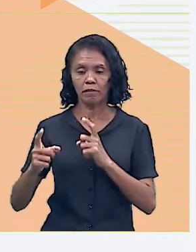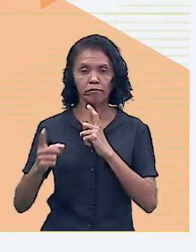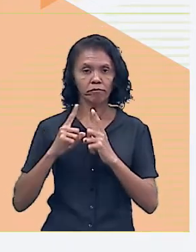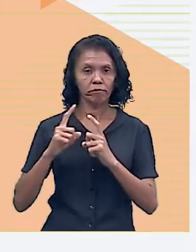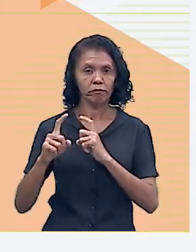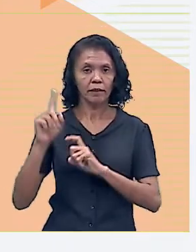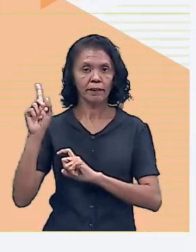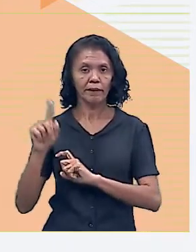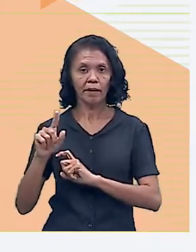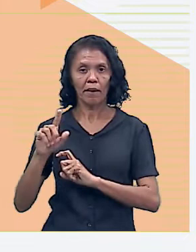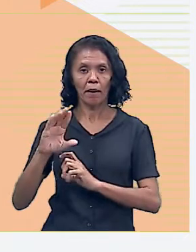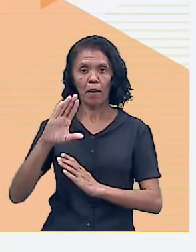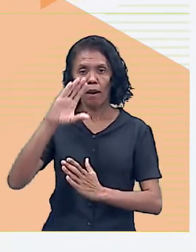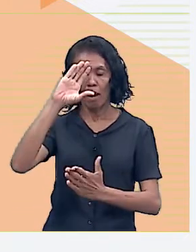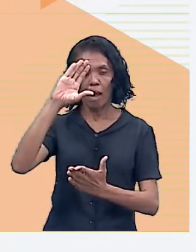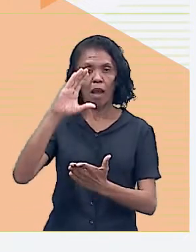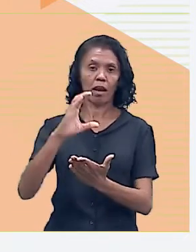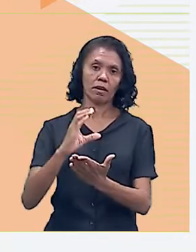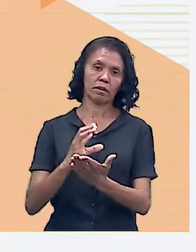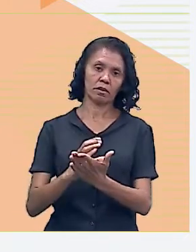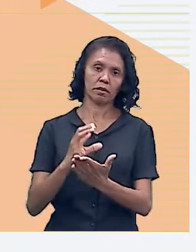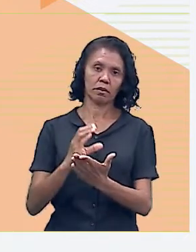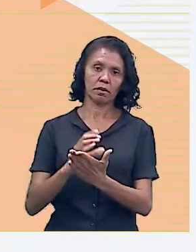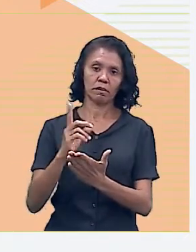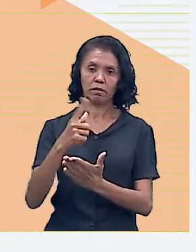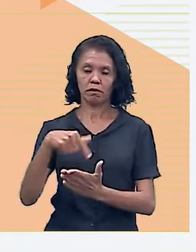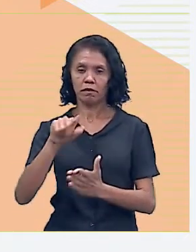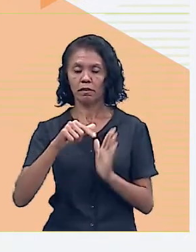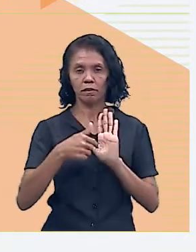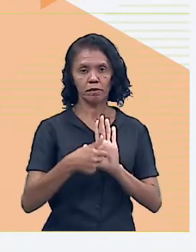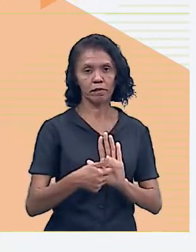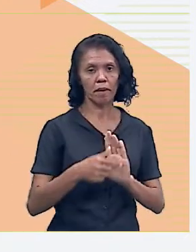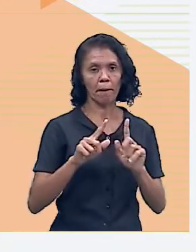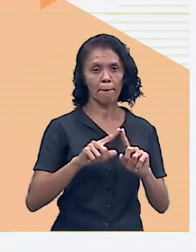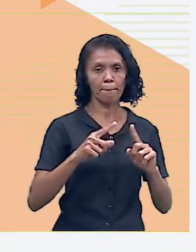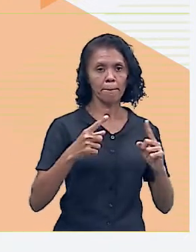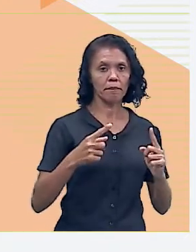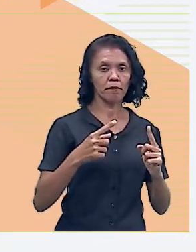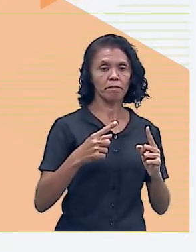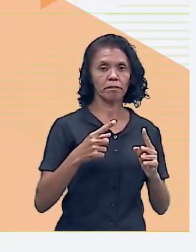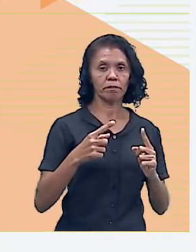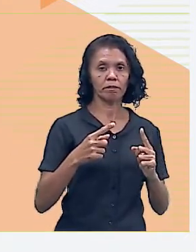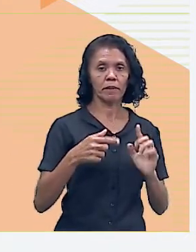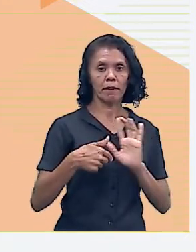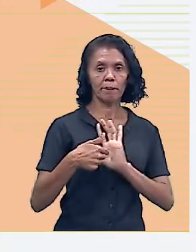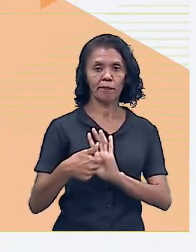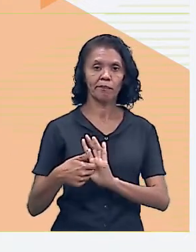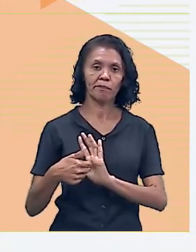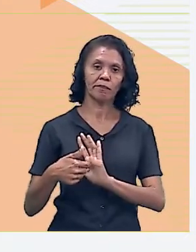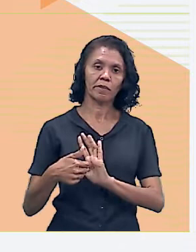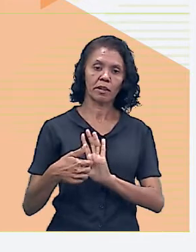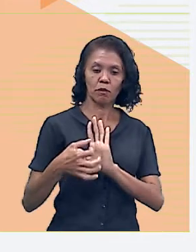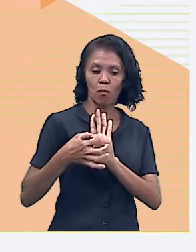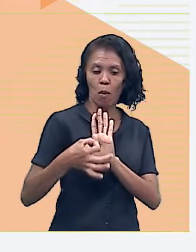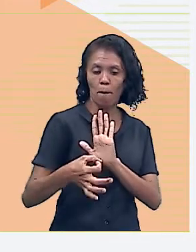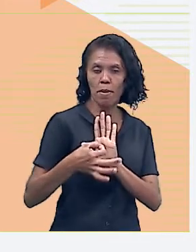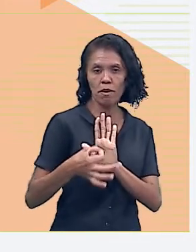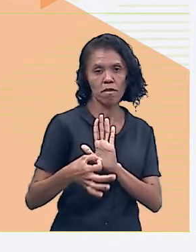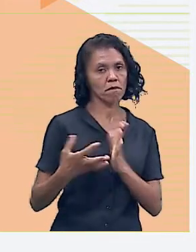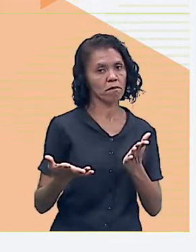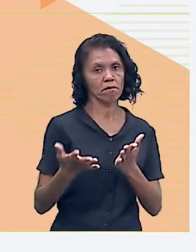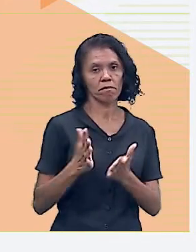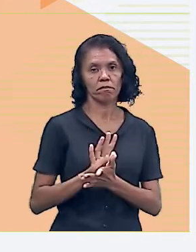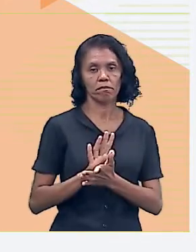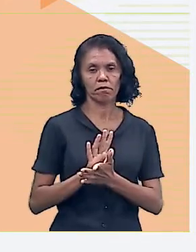de uma tese argumentação para defender a tese que você apresentou e essa tese se manifesta a partir da sua opinião crítica